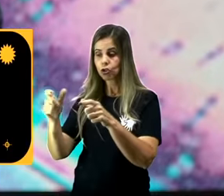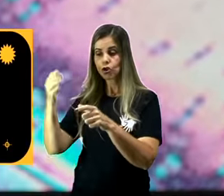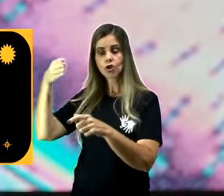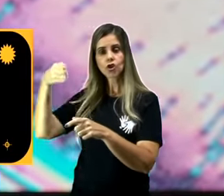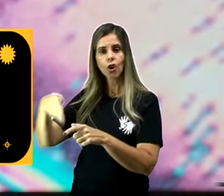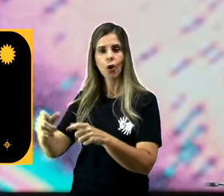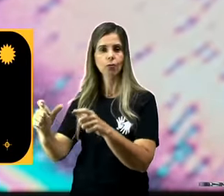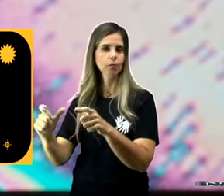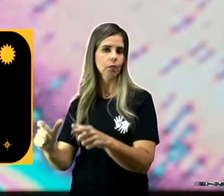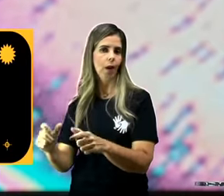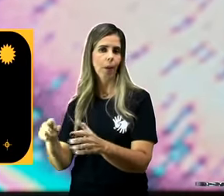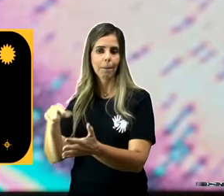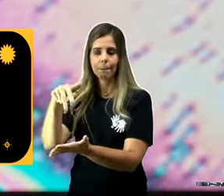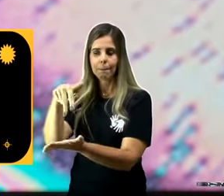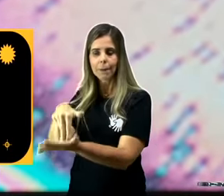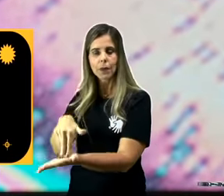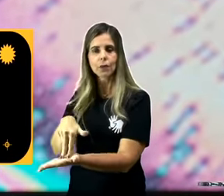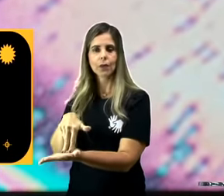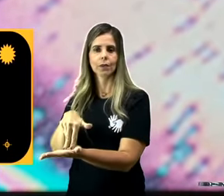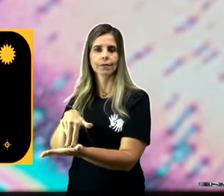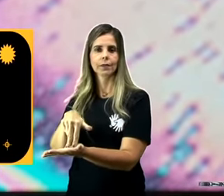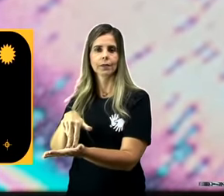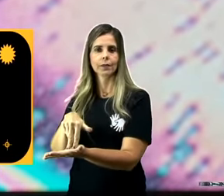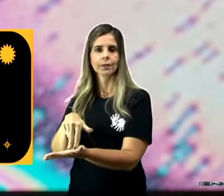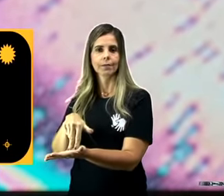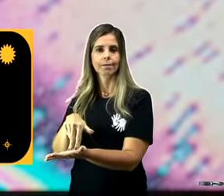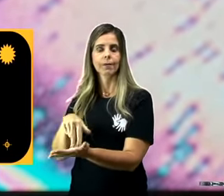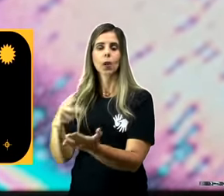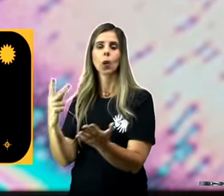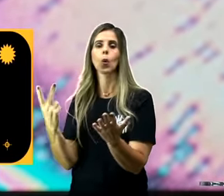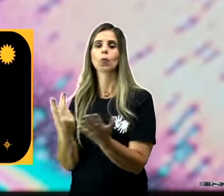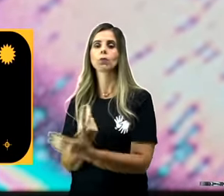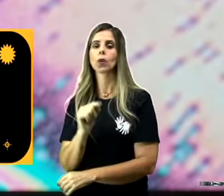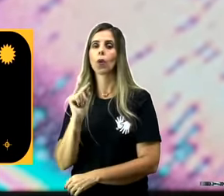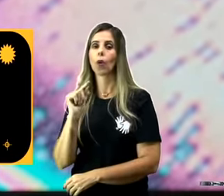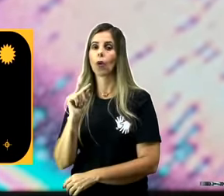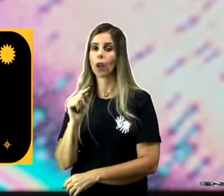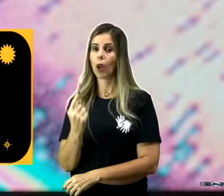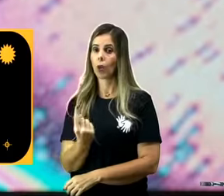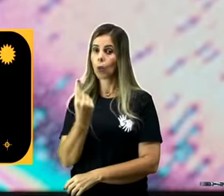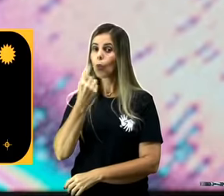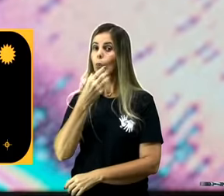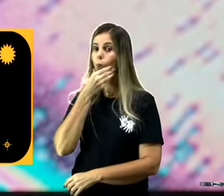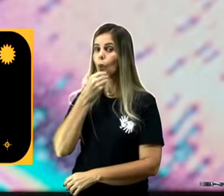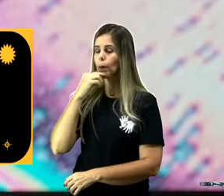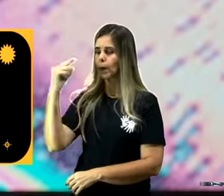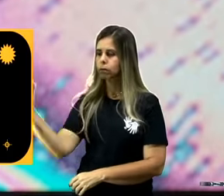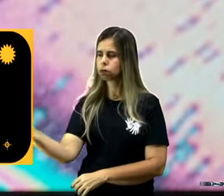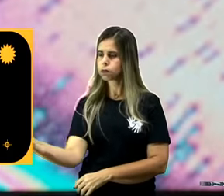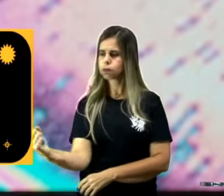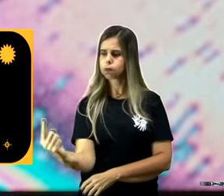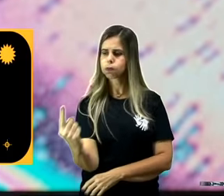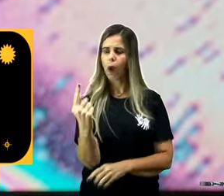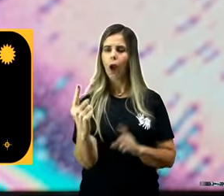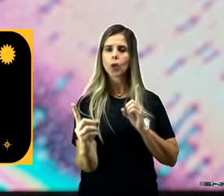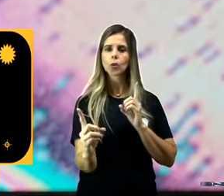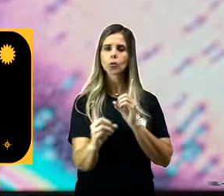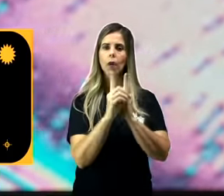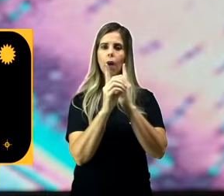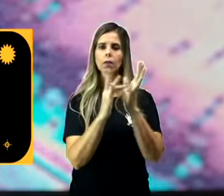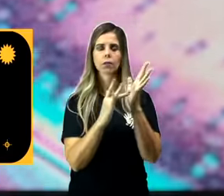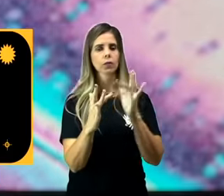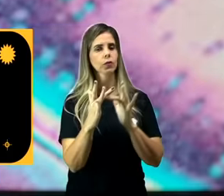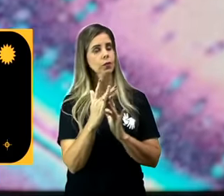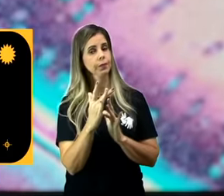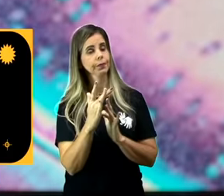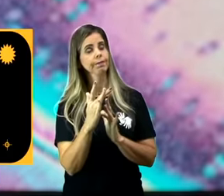de ele pisar, a Bíblia diz que um homem com um espírito imundo veio dos sepulcros ao seu redor, ao seu encontro. Esse homem vivia